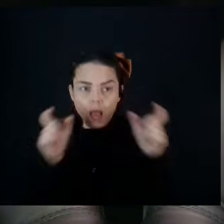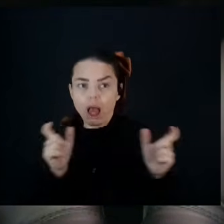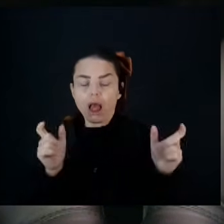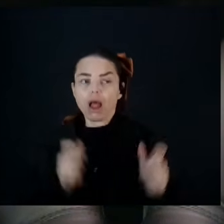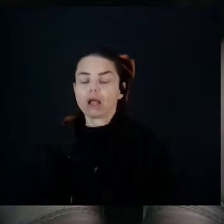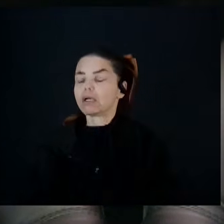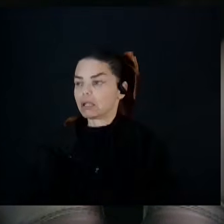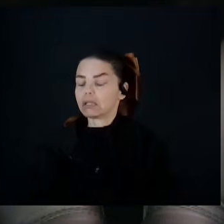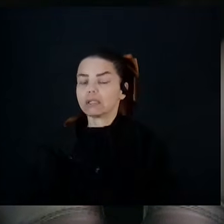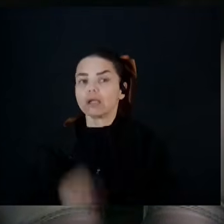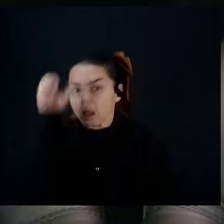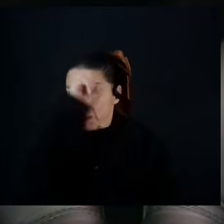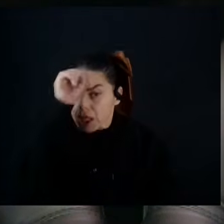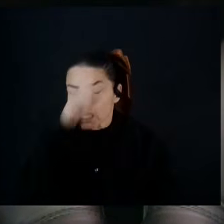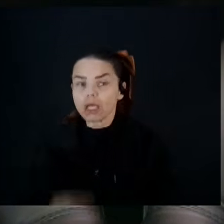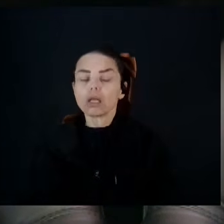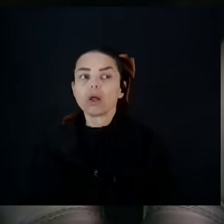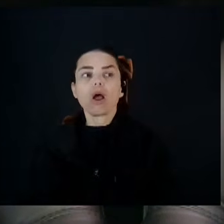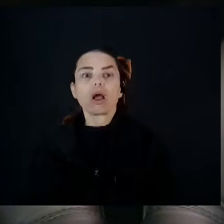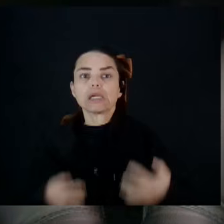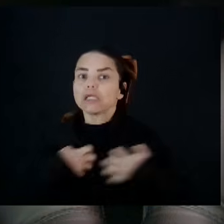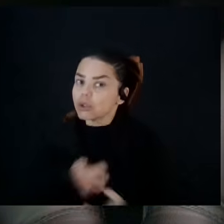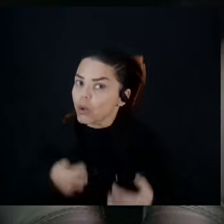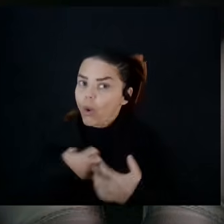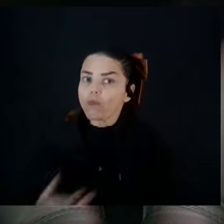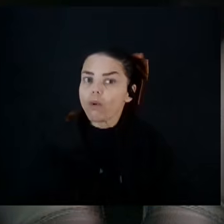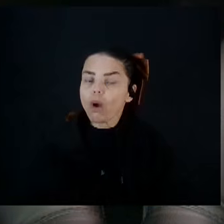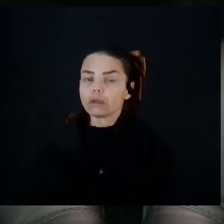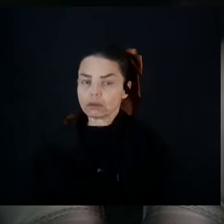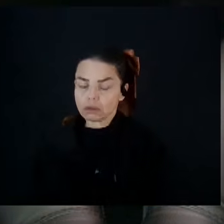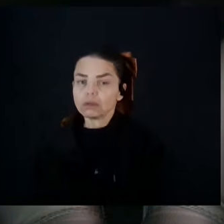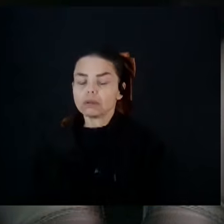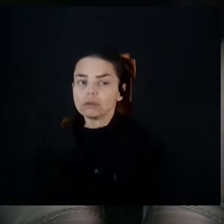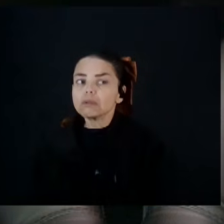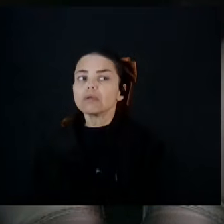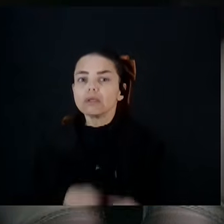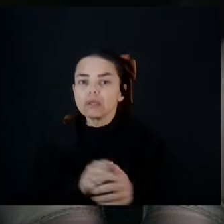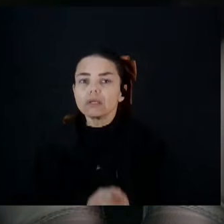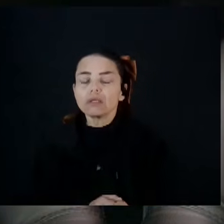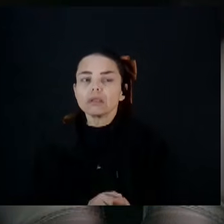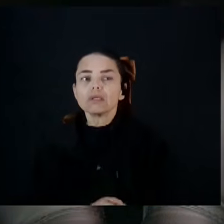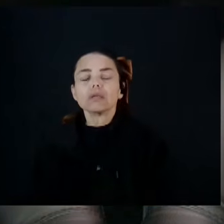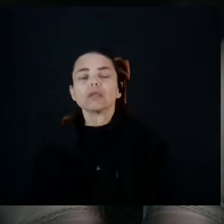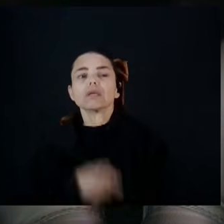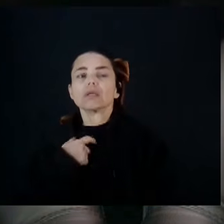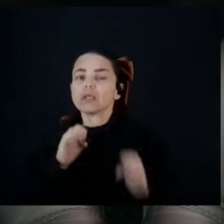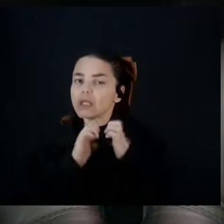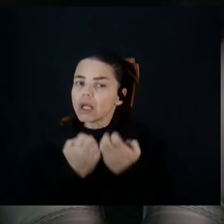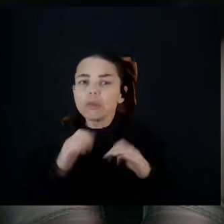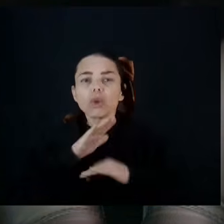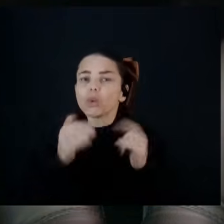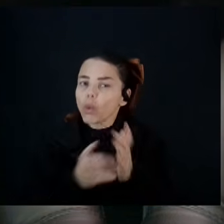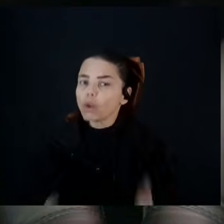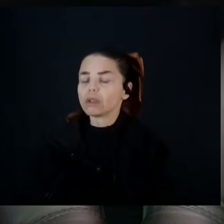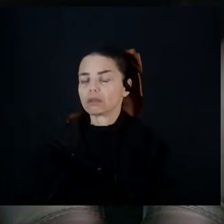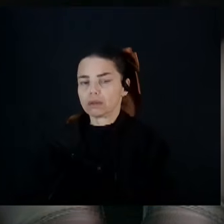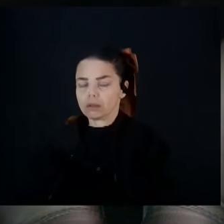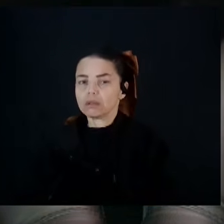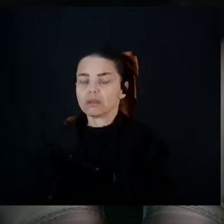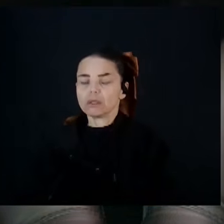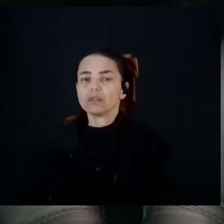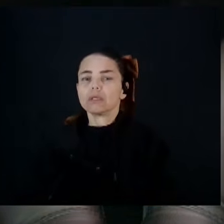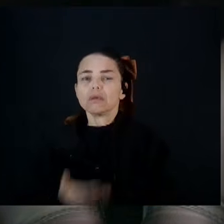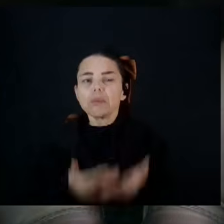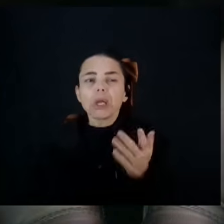Porque o que ela está causando, ela pode estar causando desconforto na equipe, né? E a equipe perde motivação.